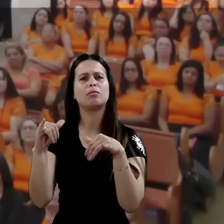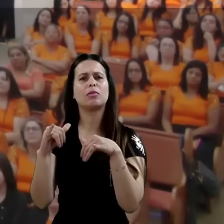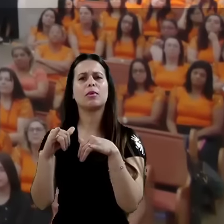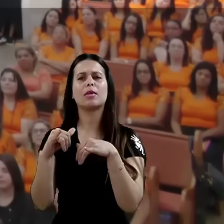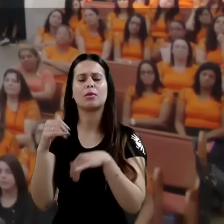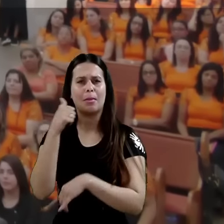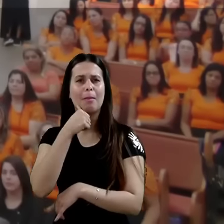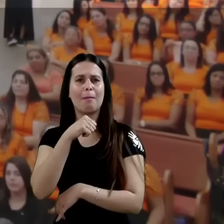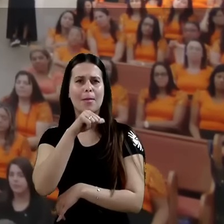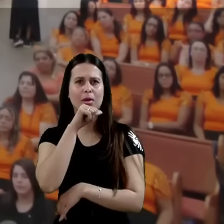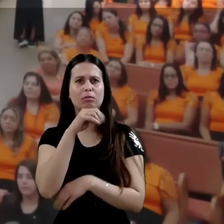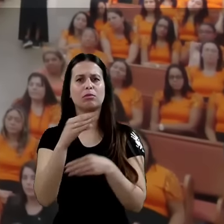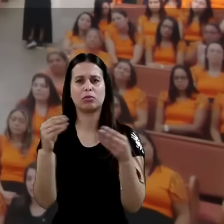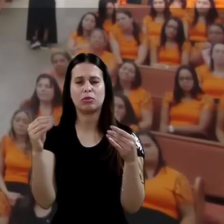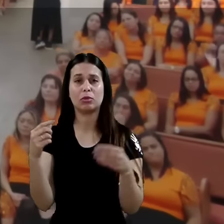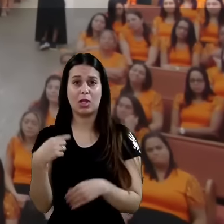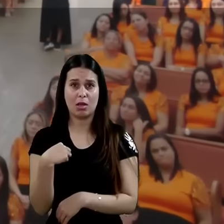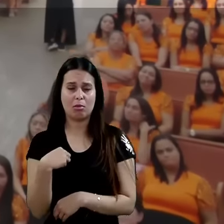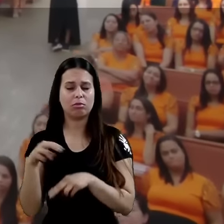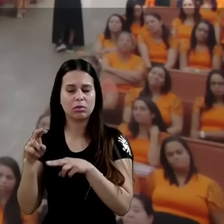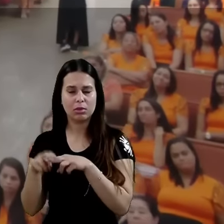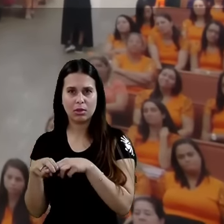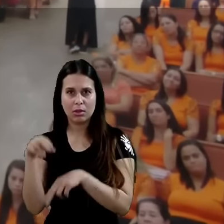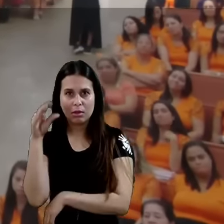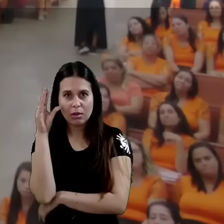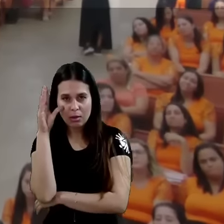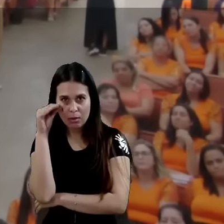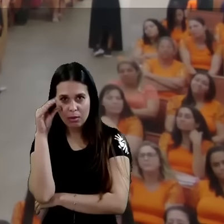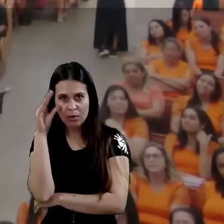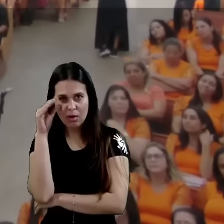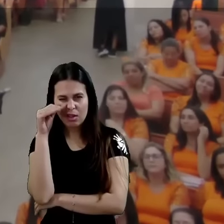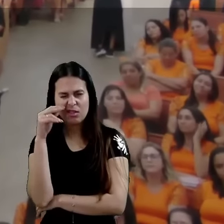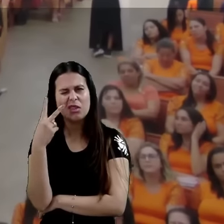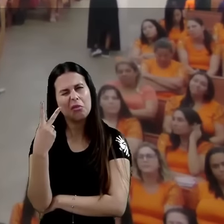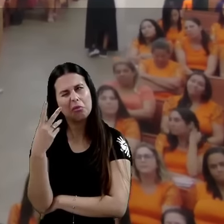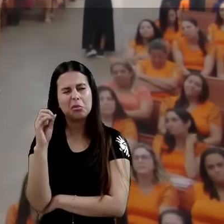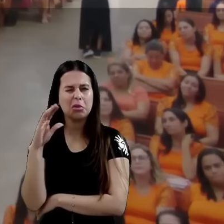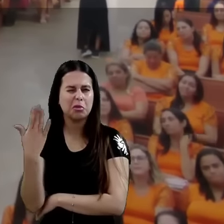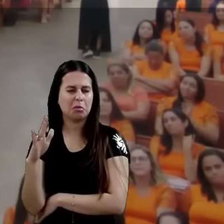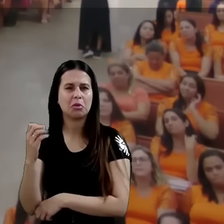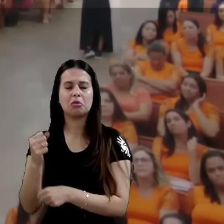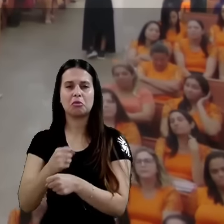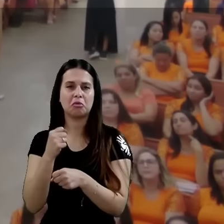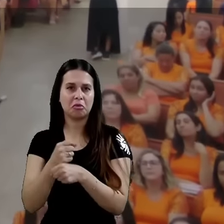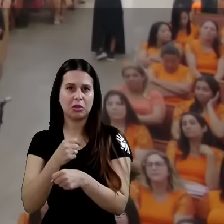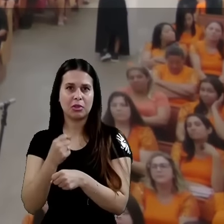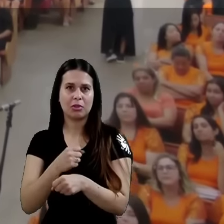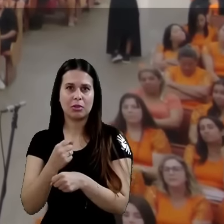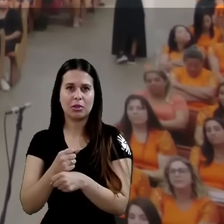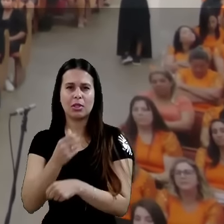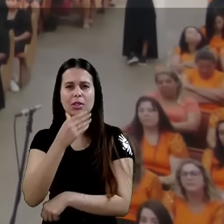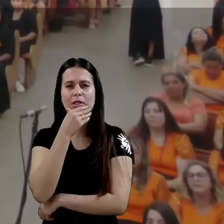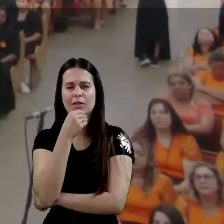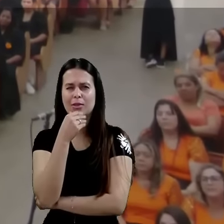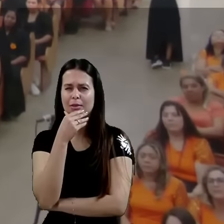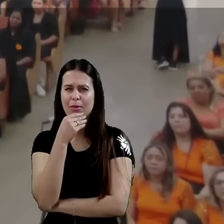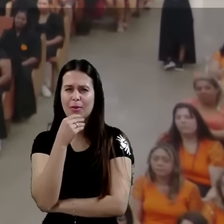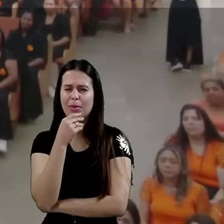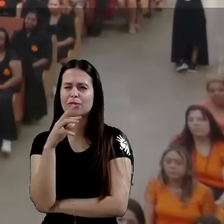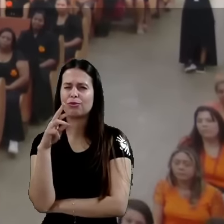cheire tinha ainda isso já tem uns 20 anos eu falava esse homem não é